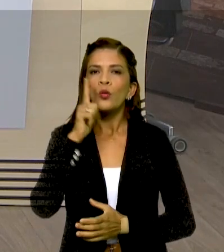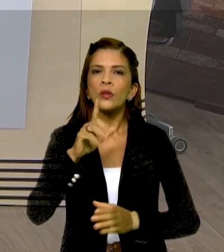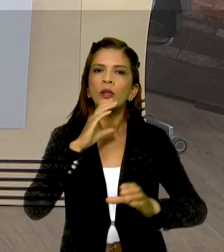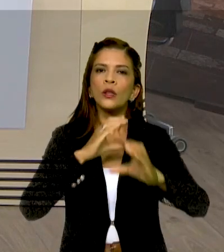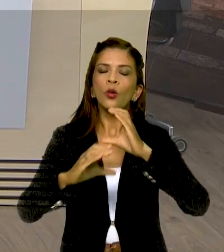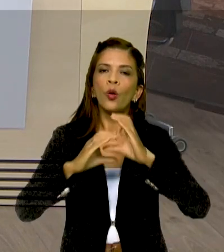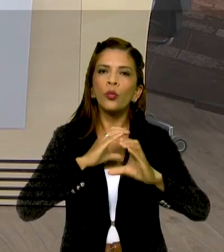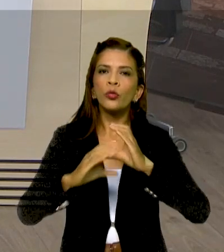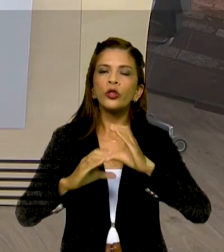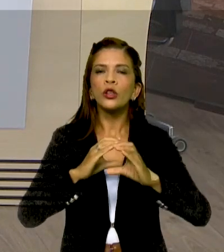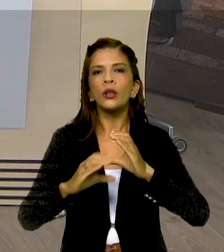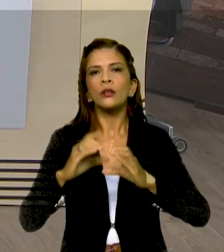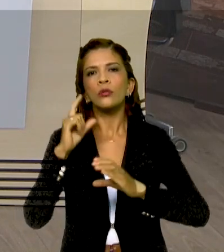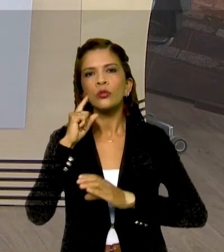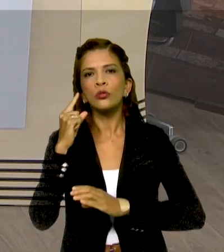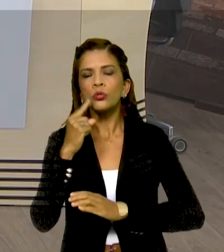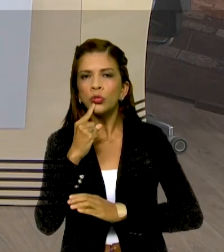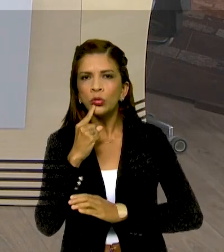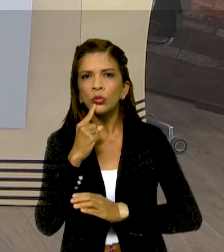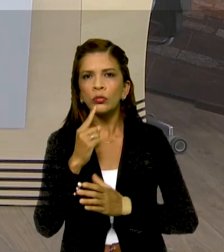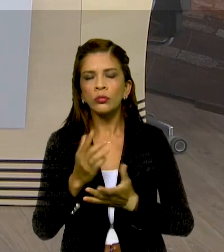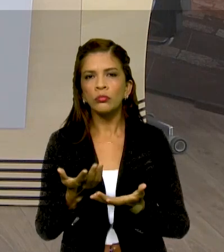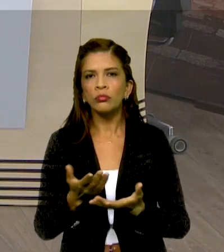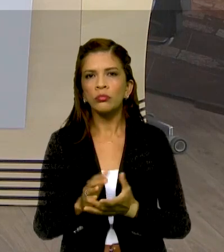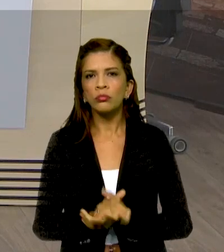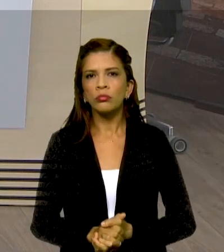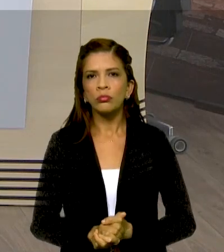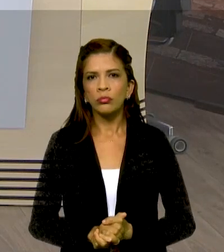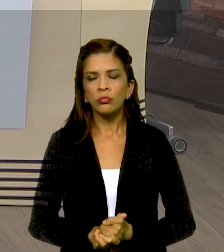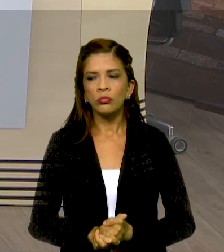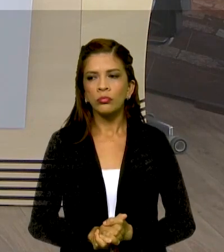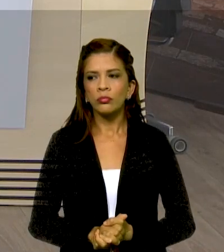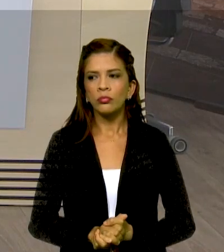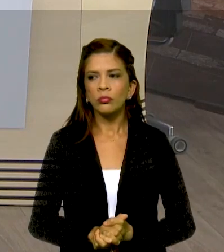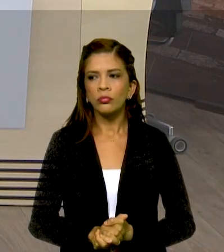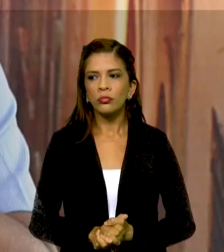comunicação mais direta, justamente com a pessoa surda?